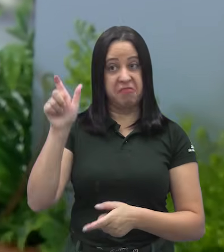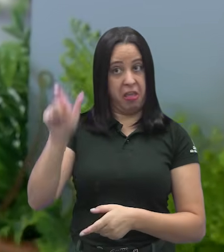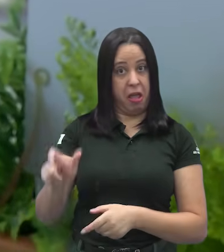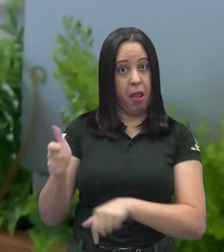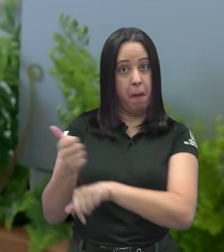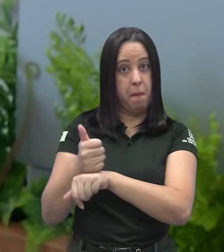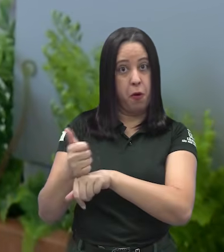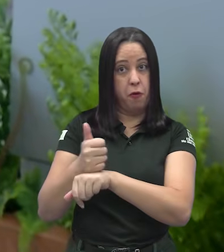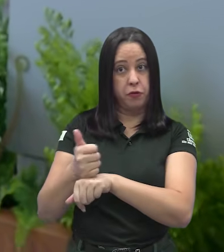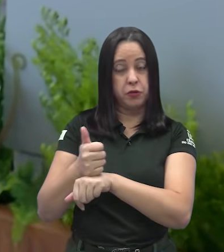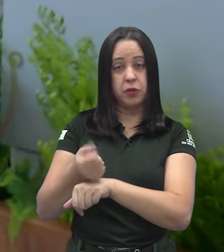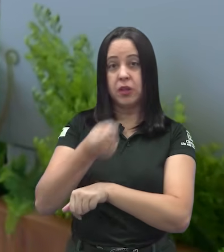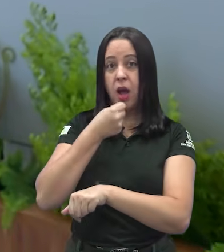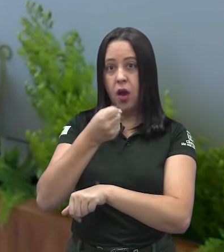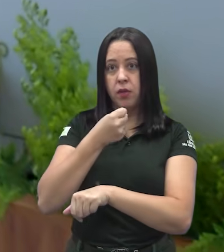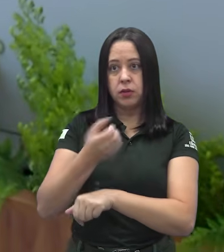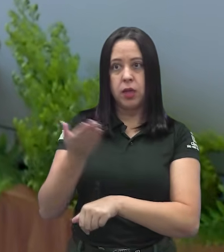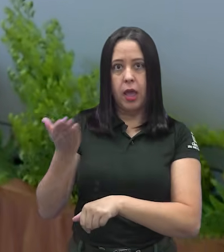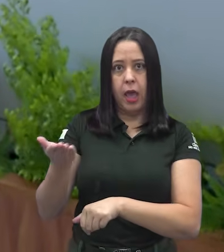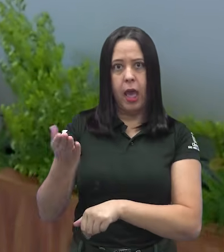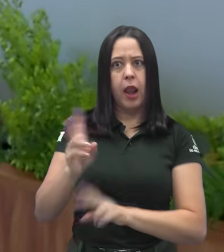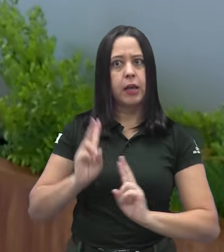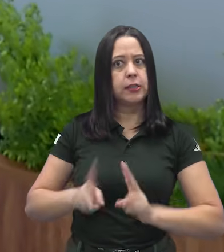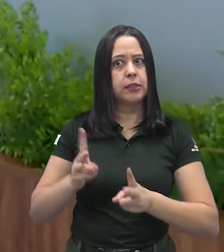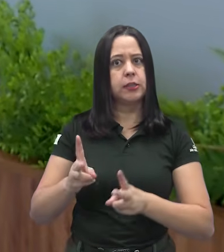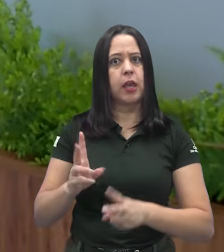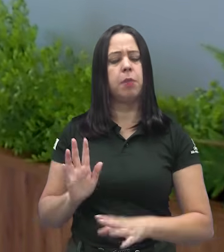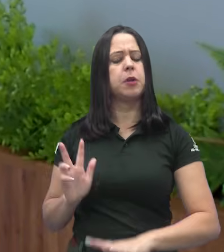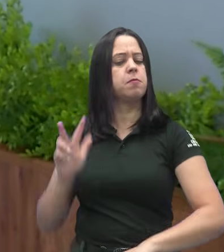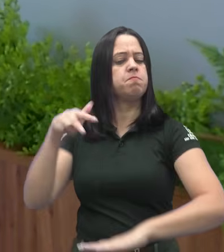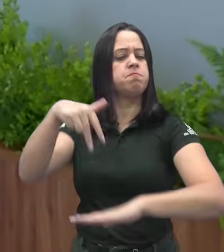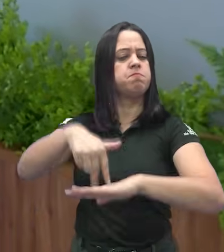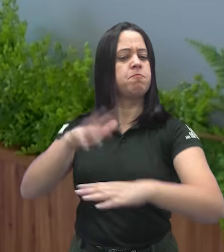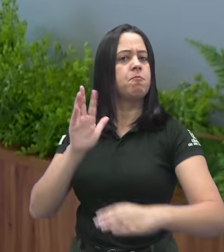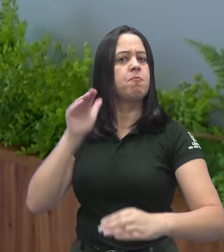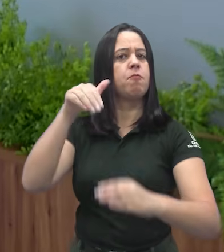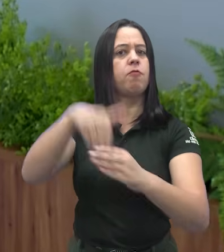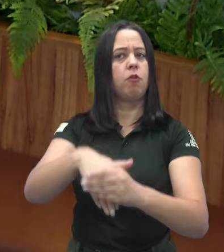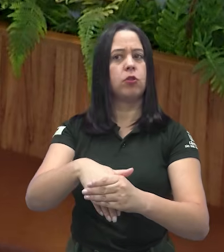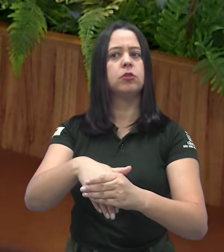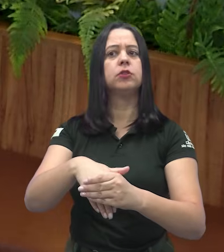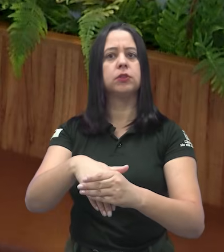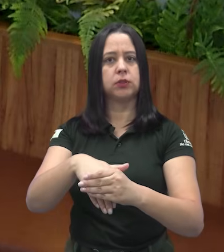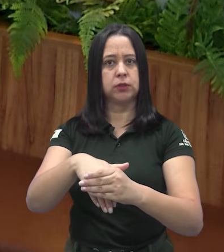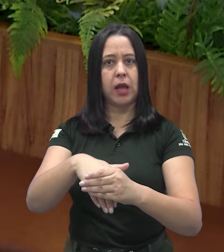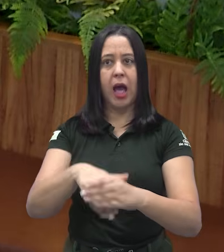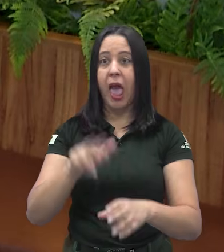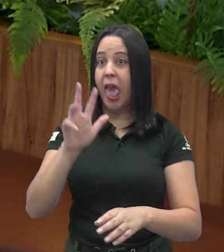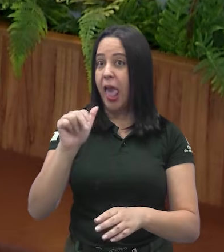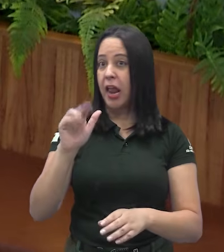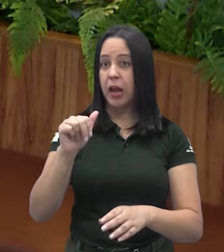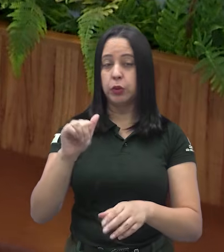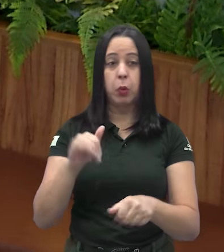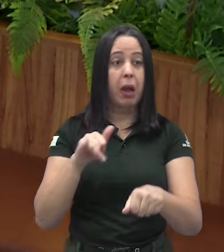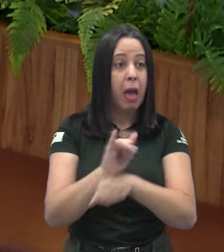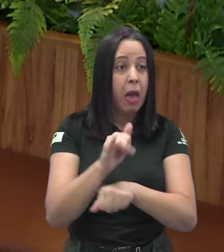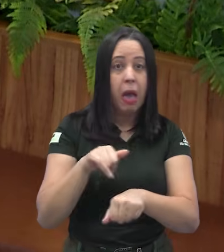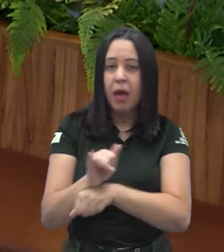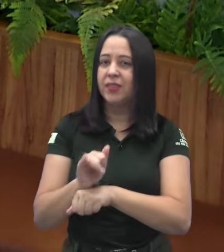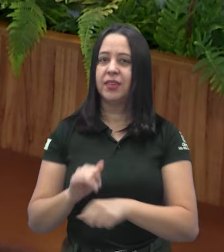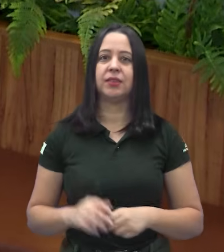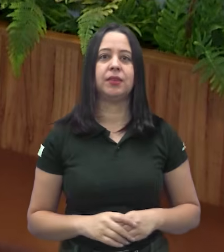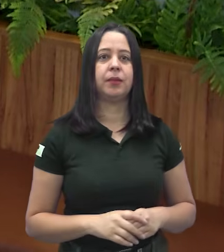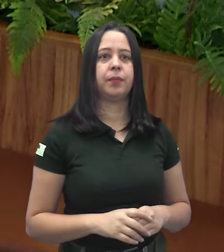sociais e jornalista conta que em dia de eleição faz questão de estar presente. Desde que tirou o título, nunca deixou